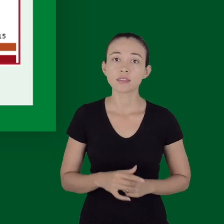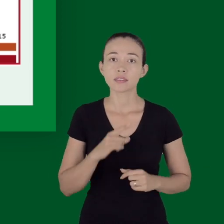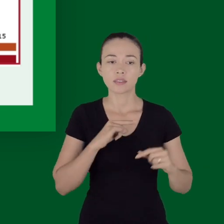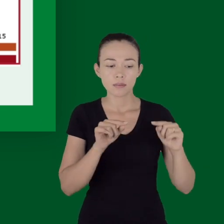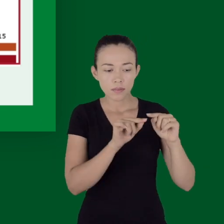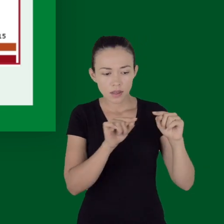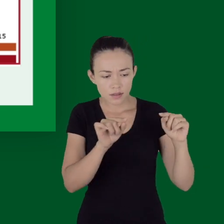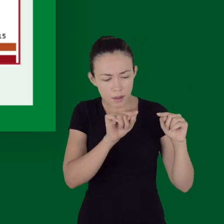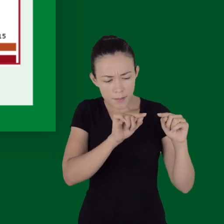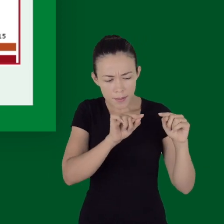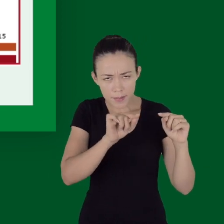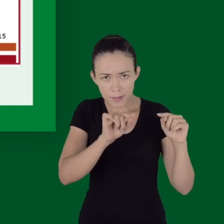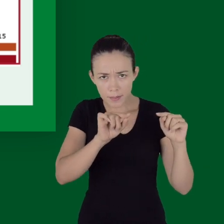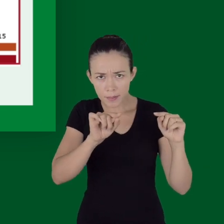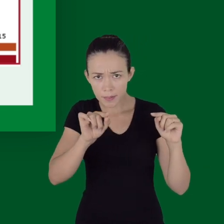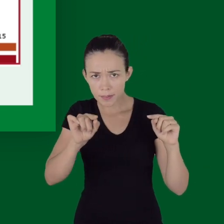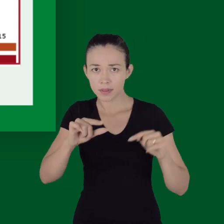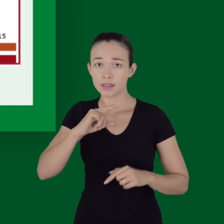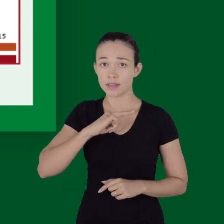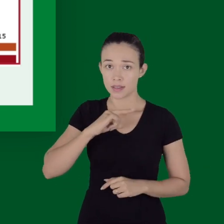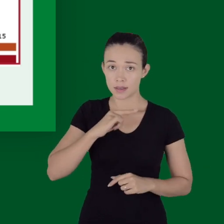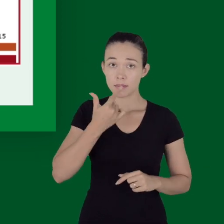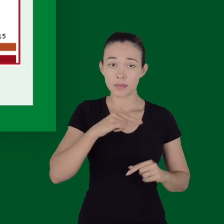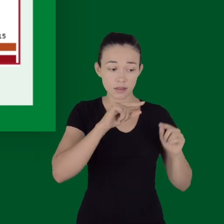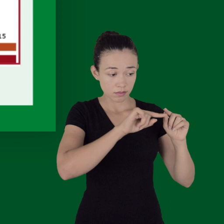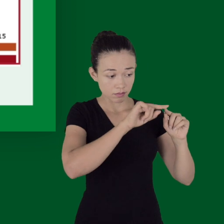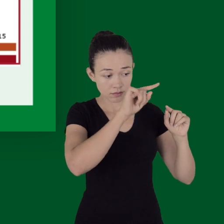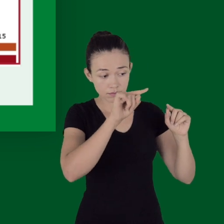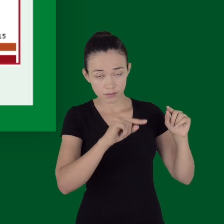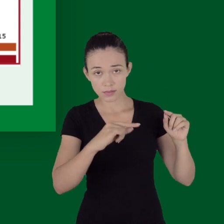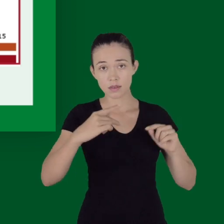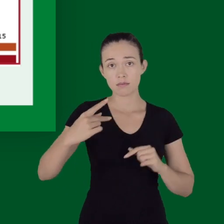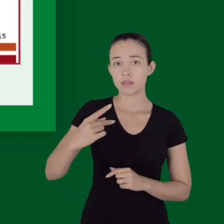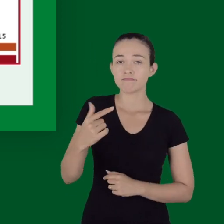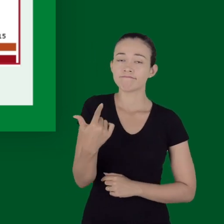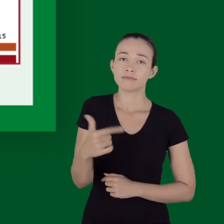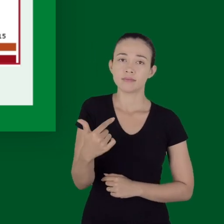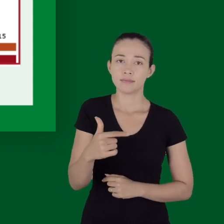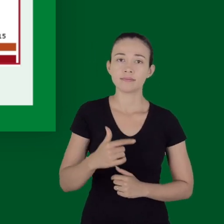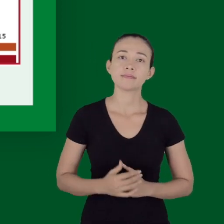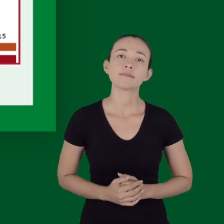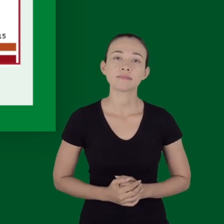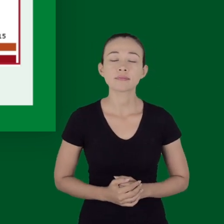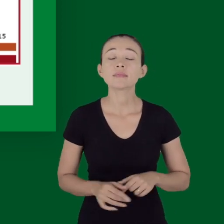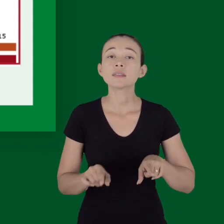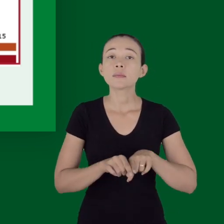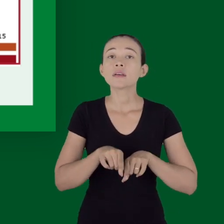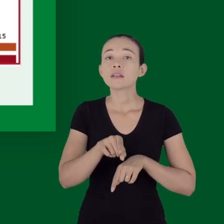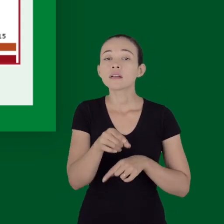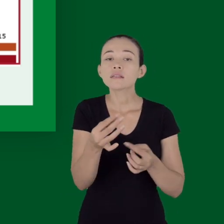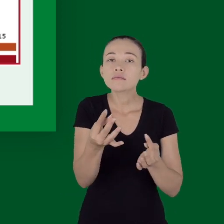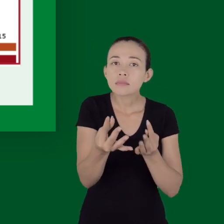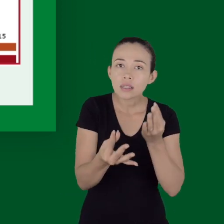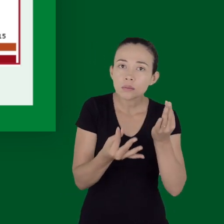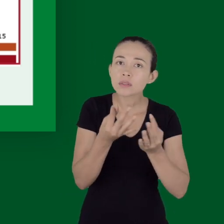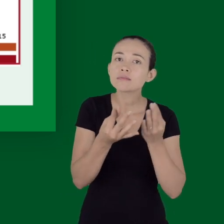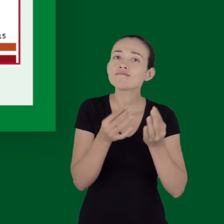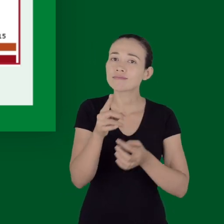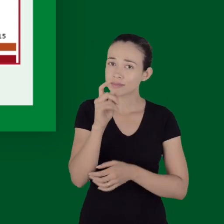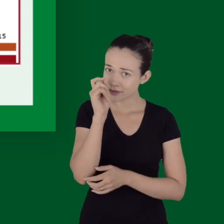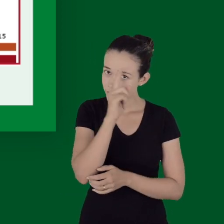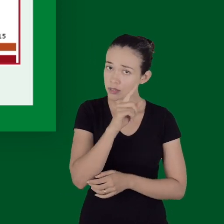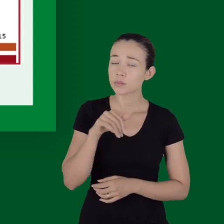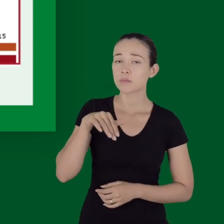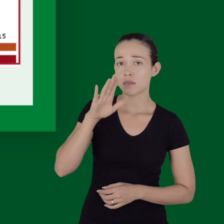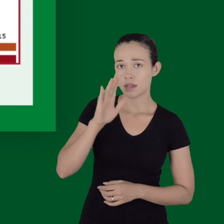O tratamento ele é mais complicado porque é claro que se tiver instável, a gente pensar também na cardioversão elétrica